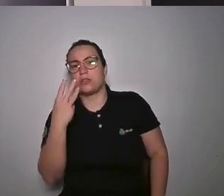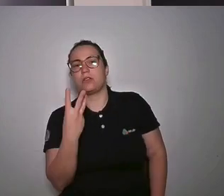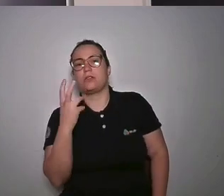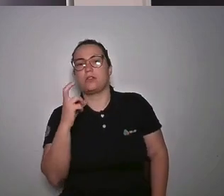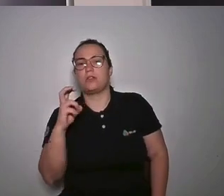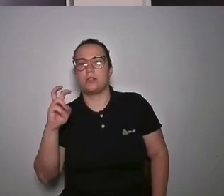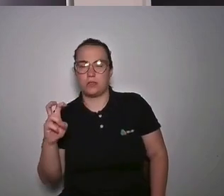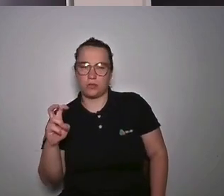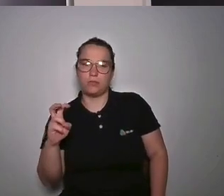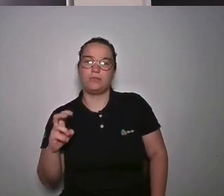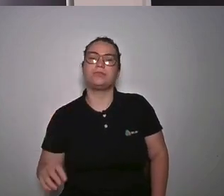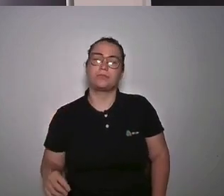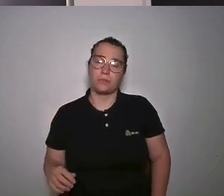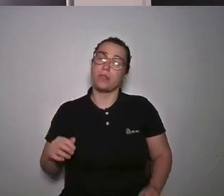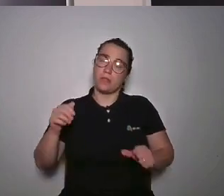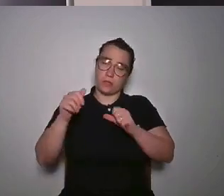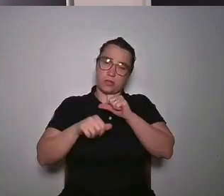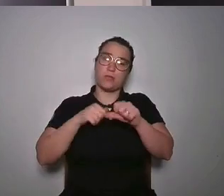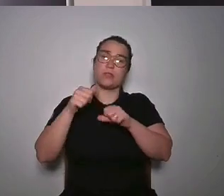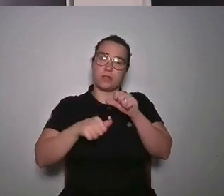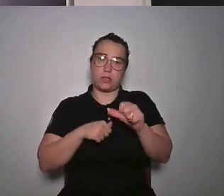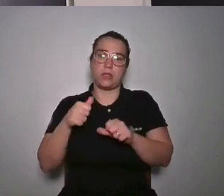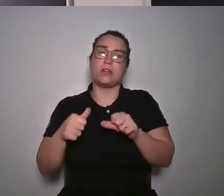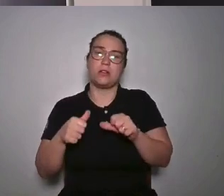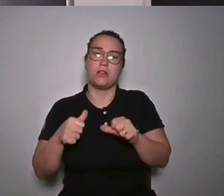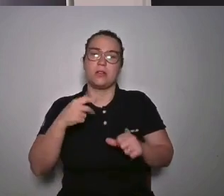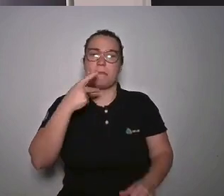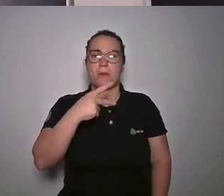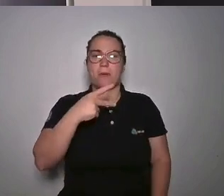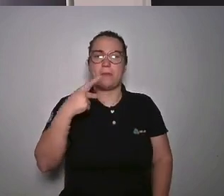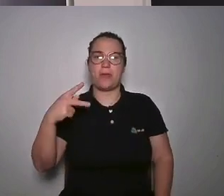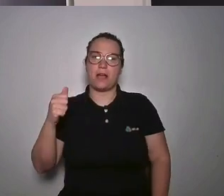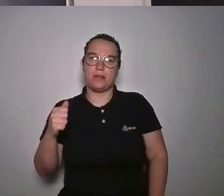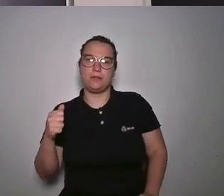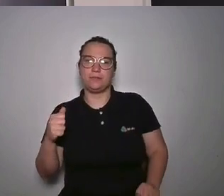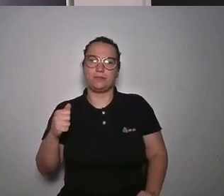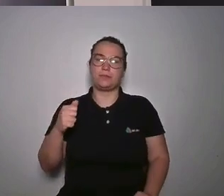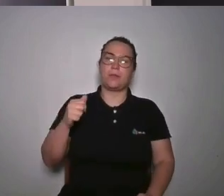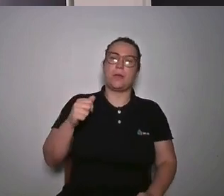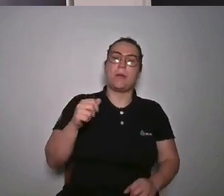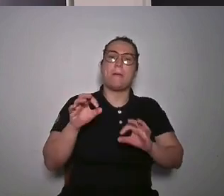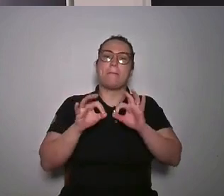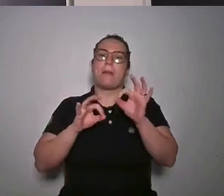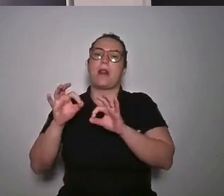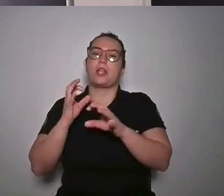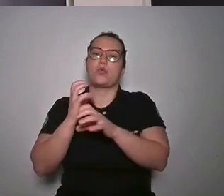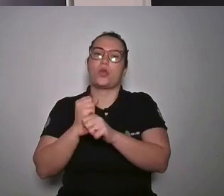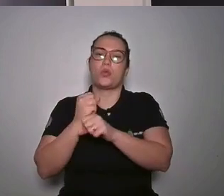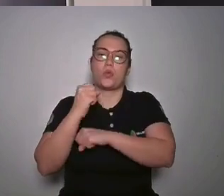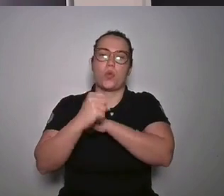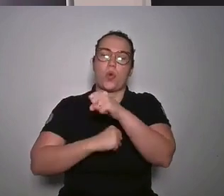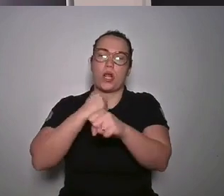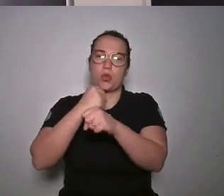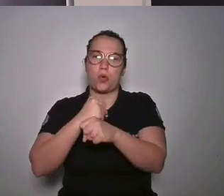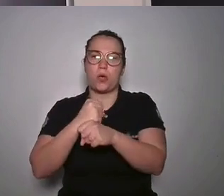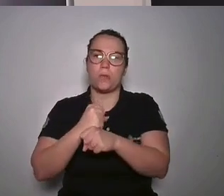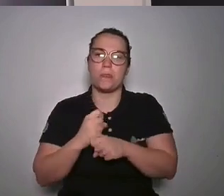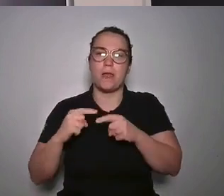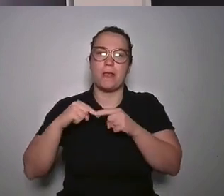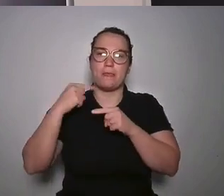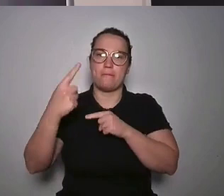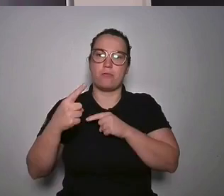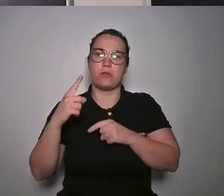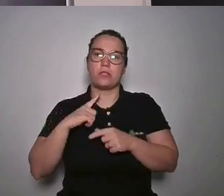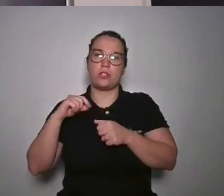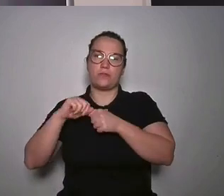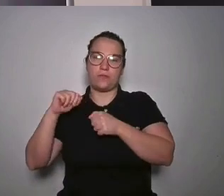Isso seria alteração da PPA, Plano Plurianual. Depois, a gente vai